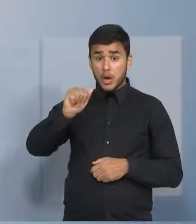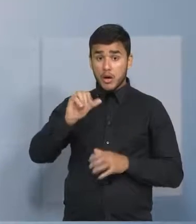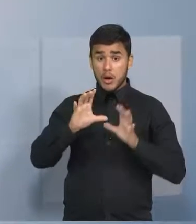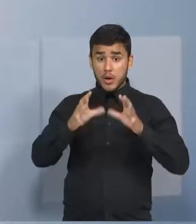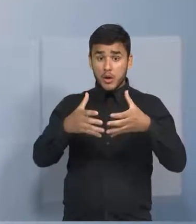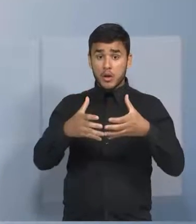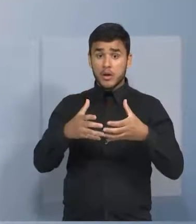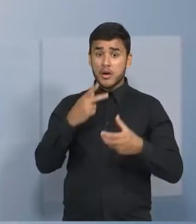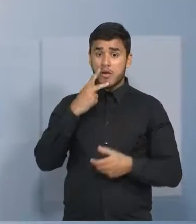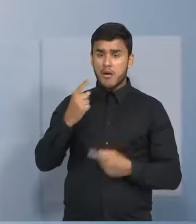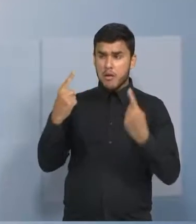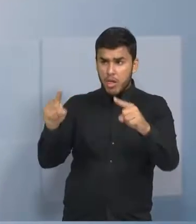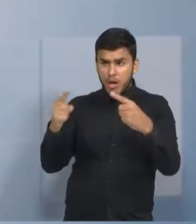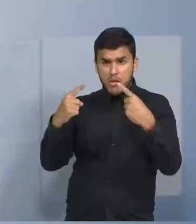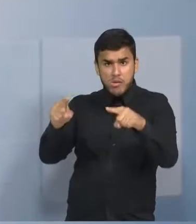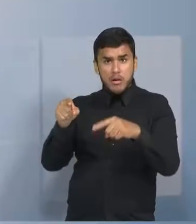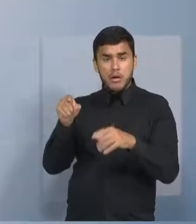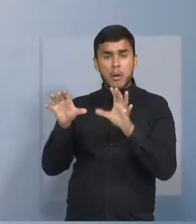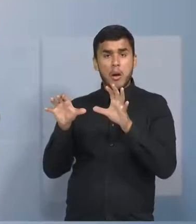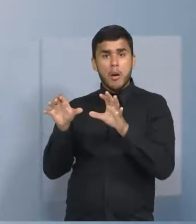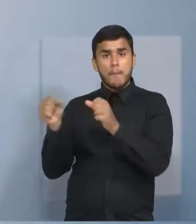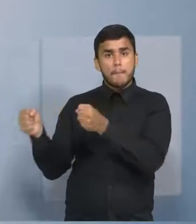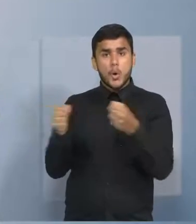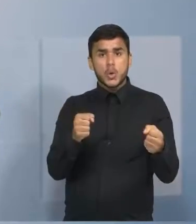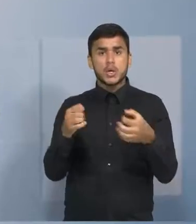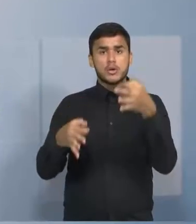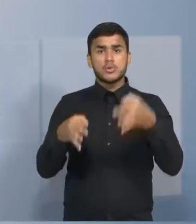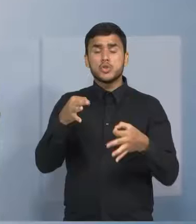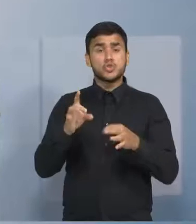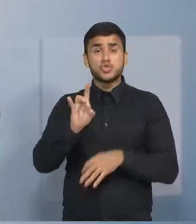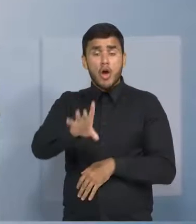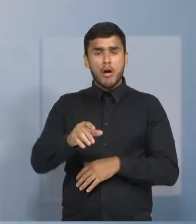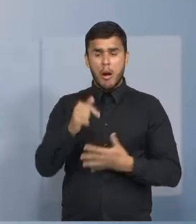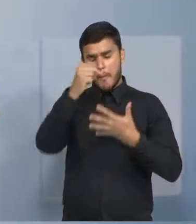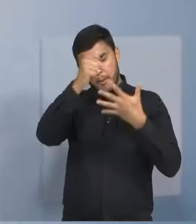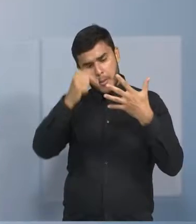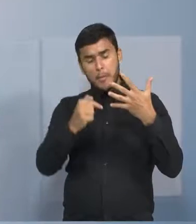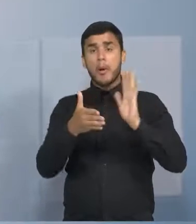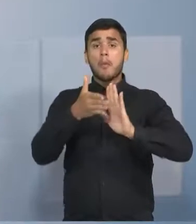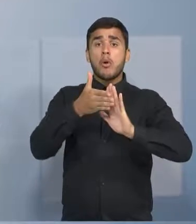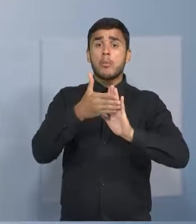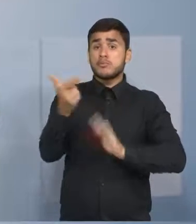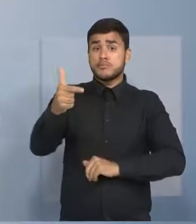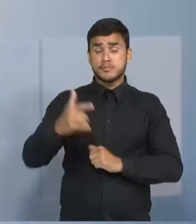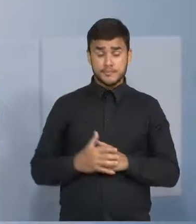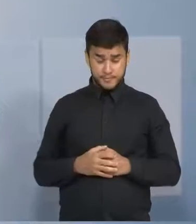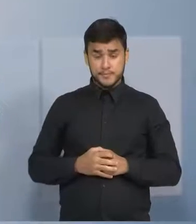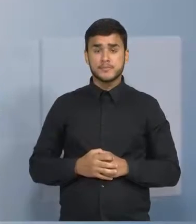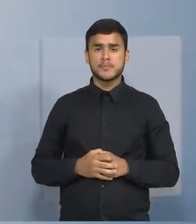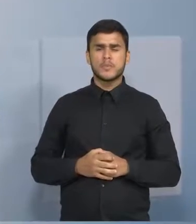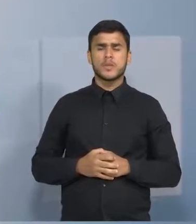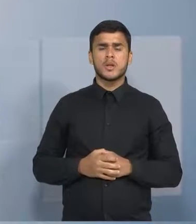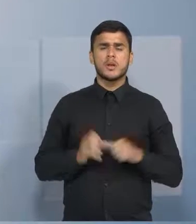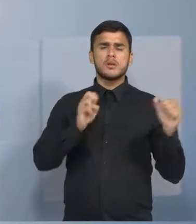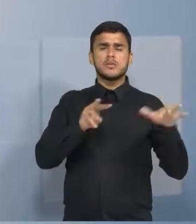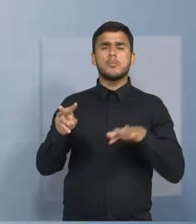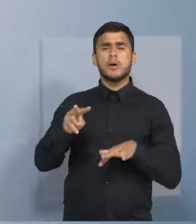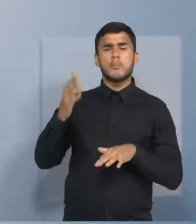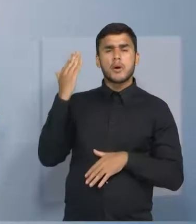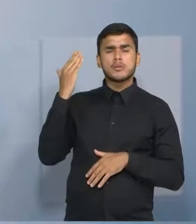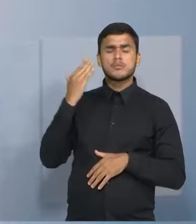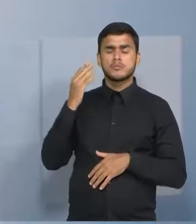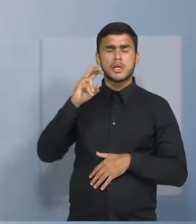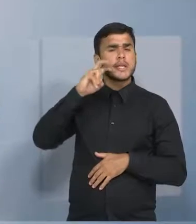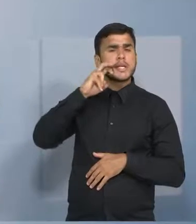Inácio Lula da Silva tem é falar mal do judiciário. E um detalhe, Também, na última quinta-feira,